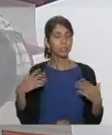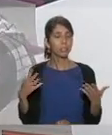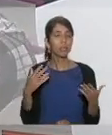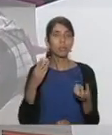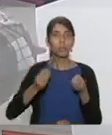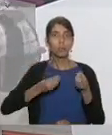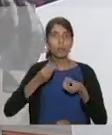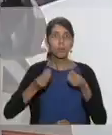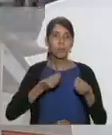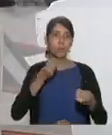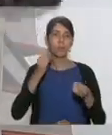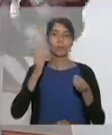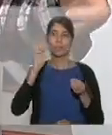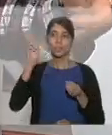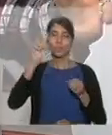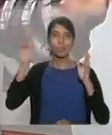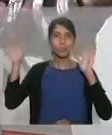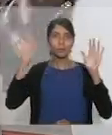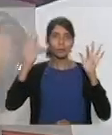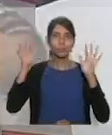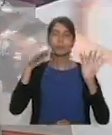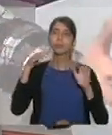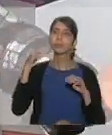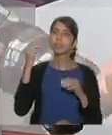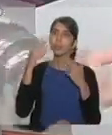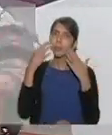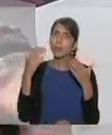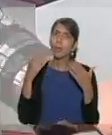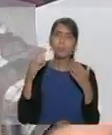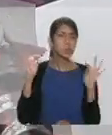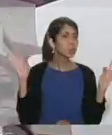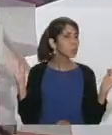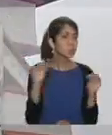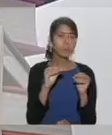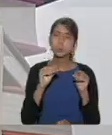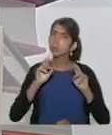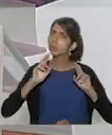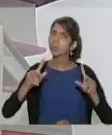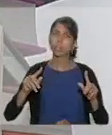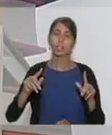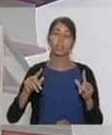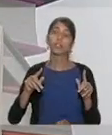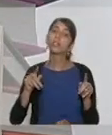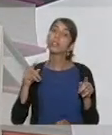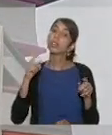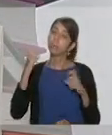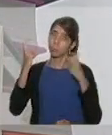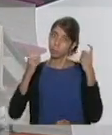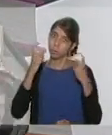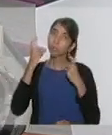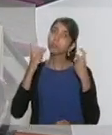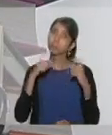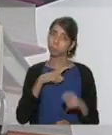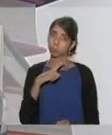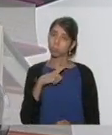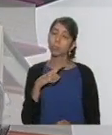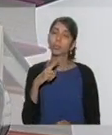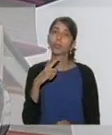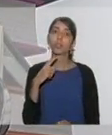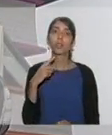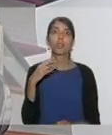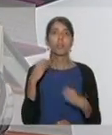uma forma fictícia de mostrar para ele que todo mundo é diferente. E aí a preocupação que eu tenho dessa questão